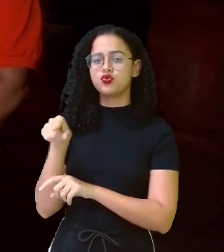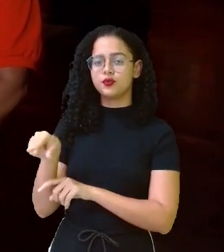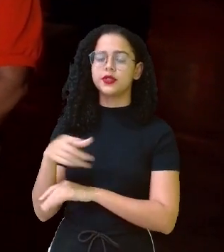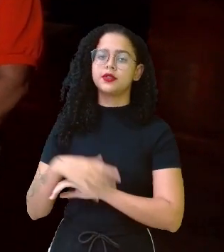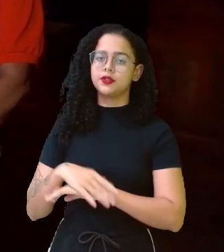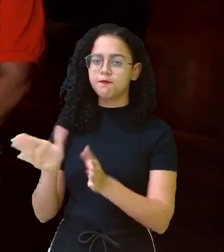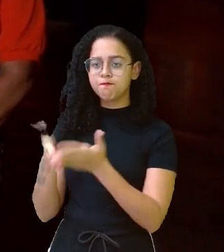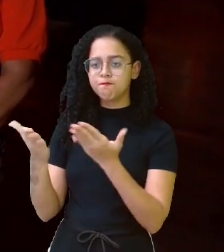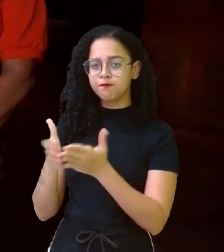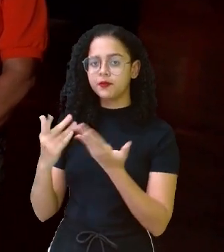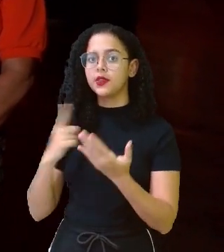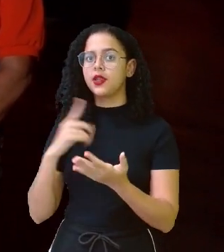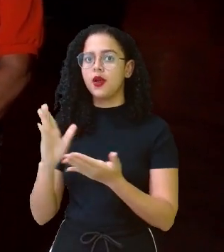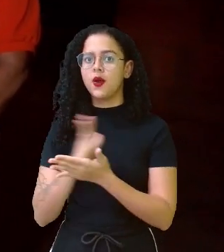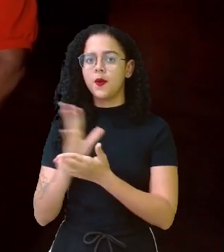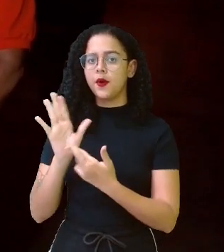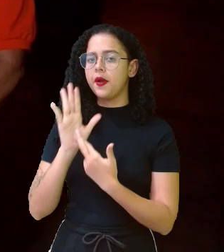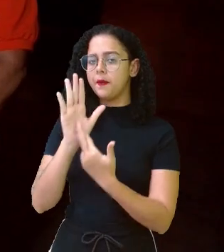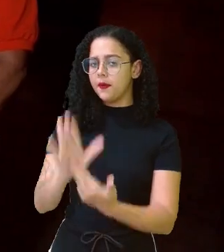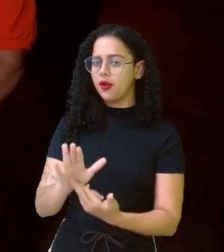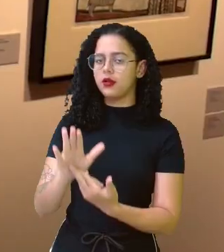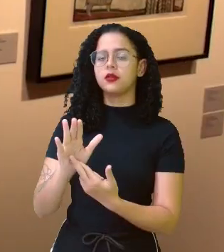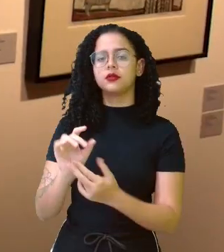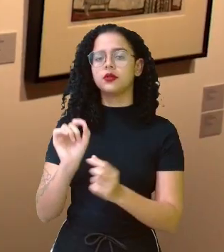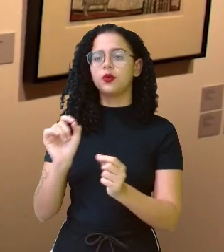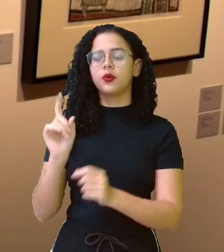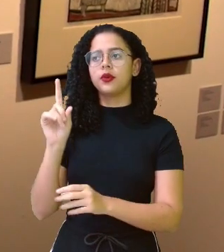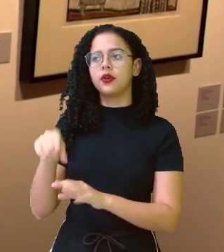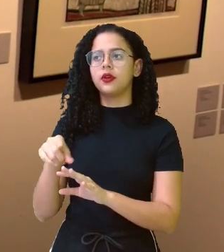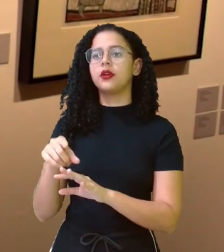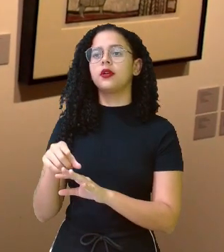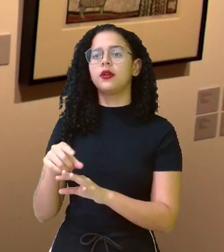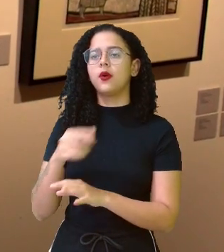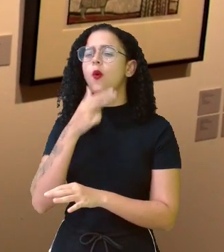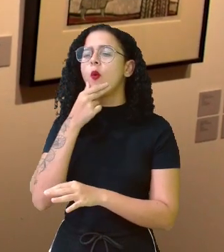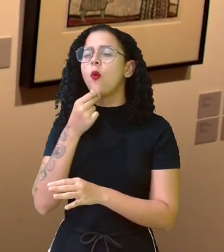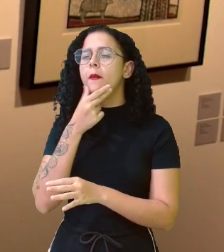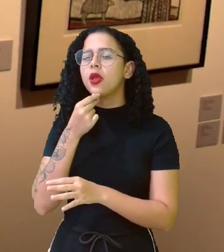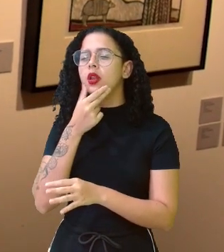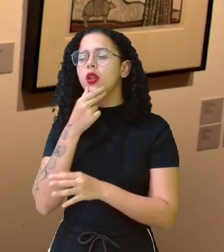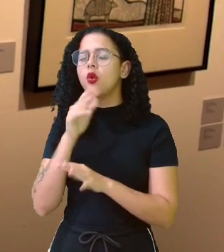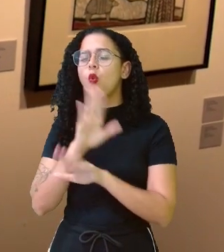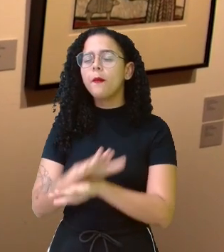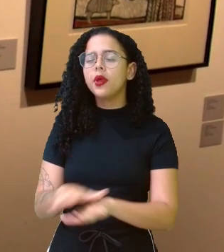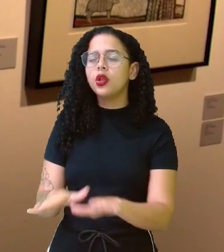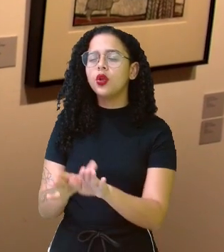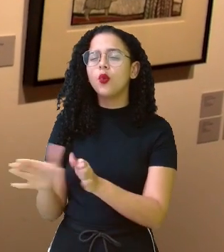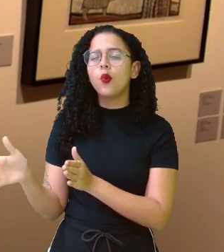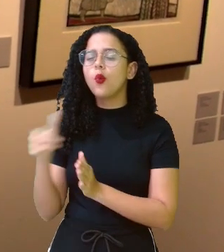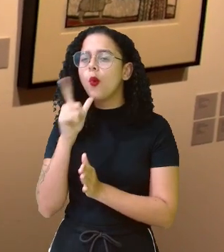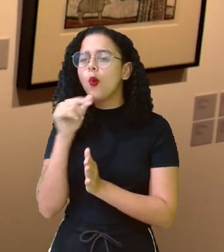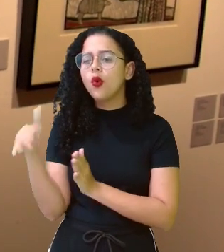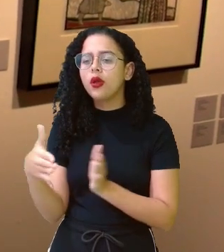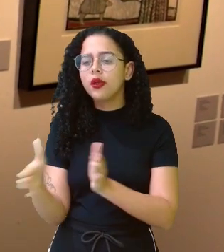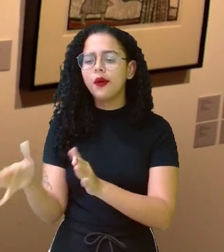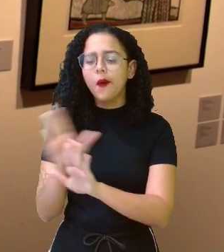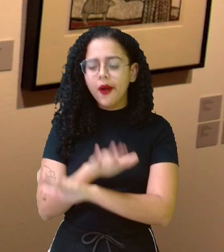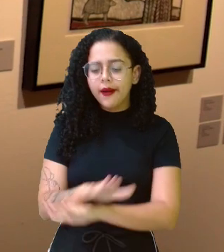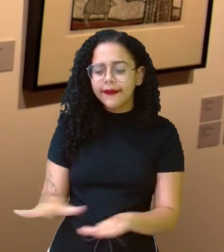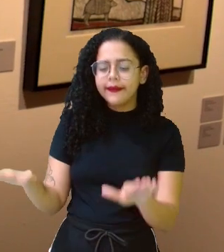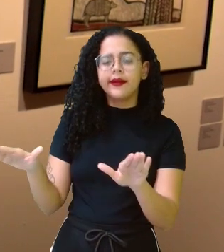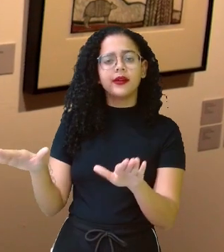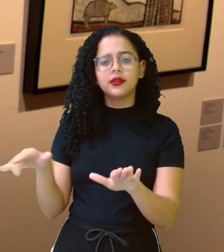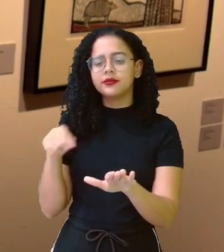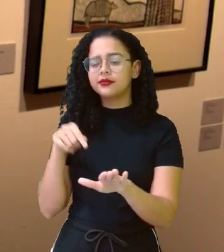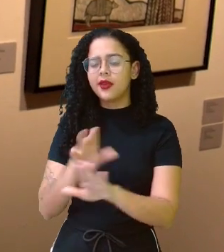algumas representações daquilo que era considerado dos meninos do Rio, né? Aquelas crianças que, de uma certa forma,